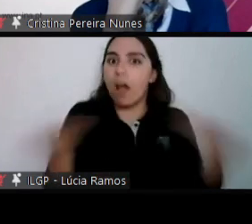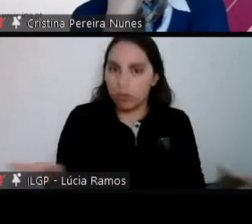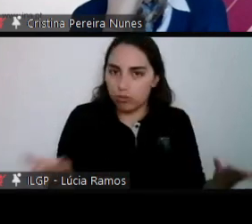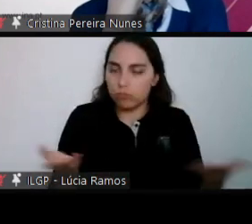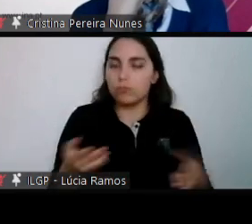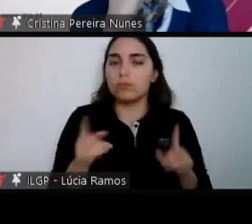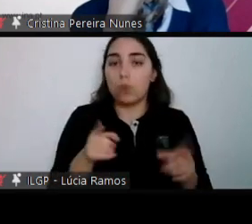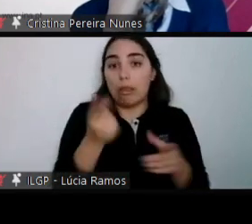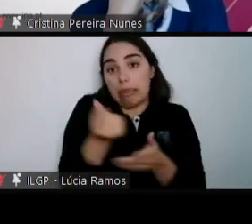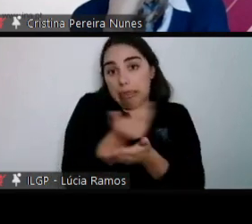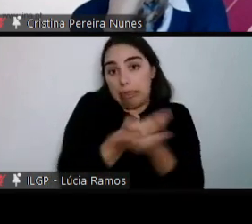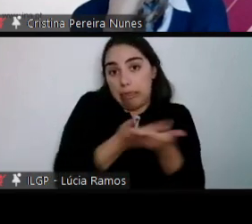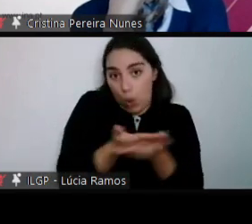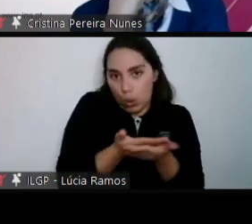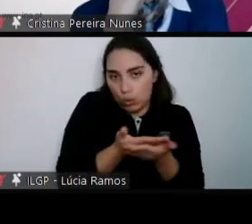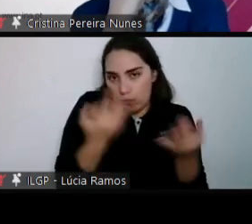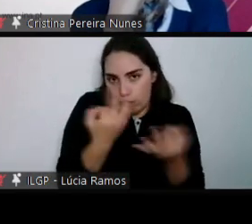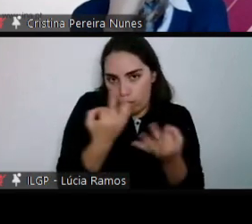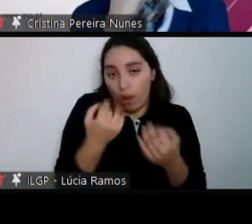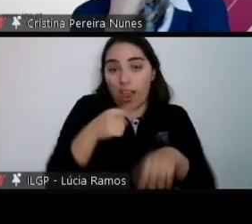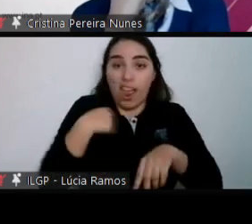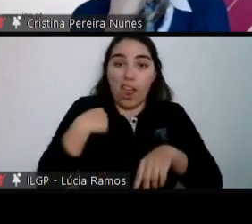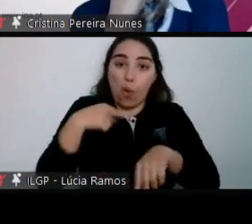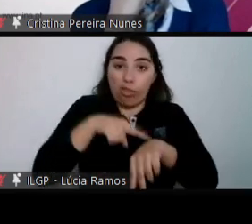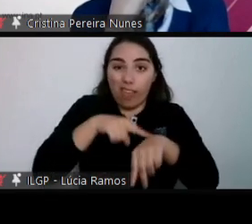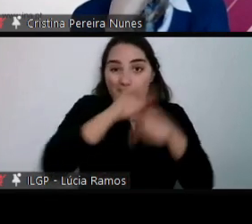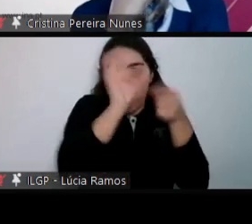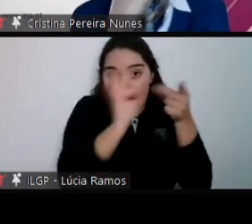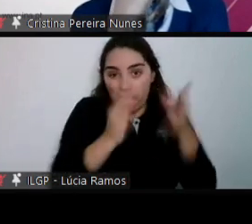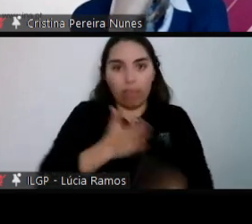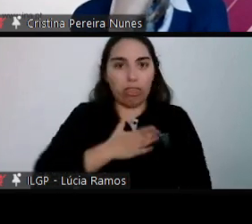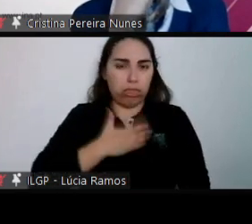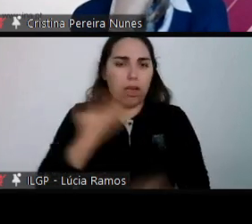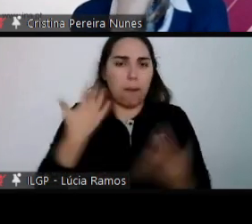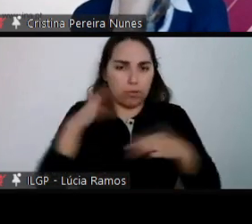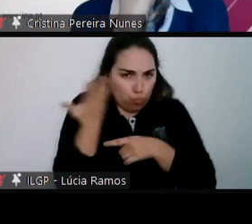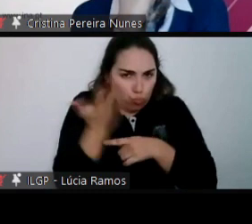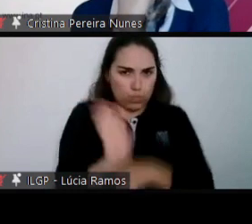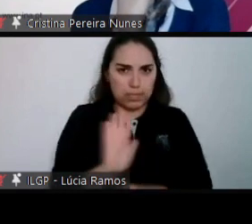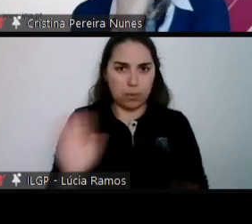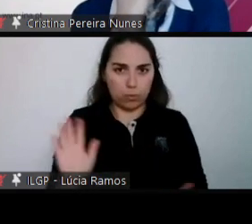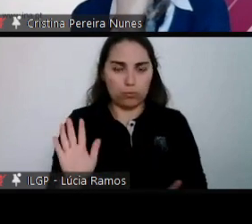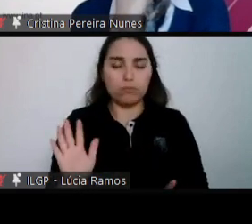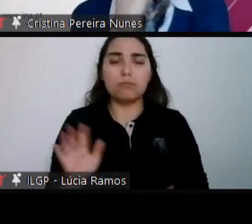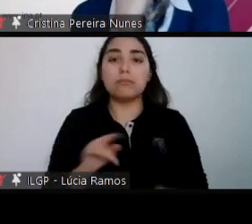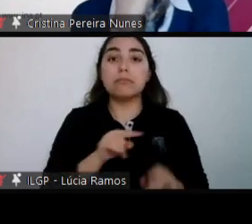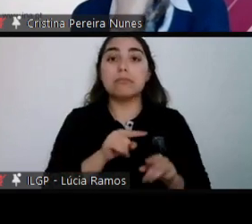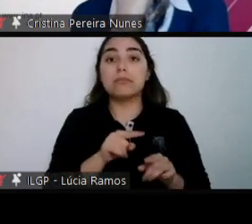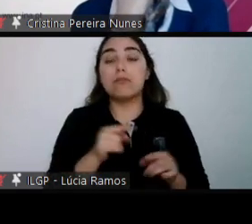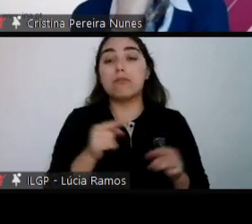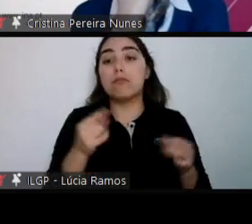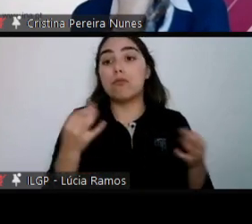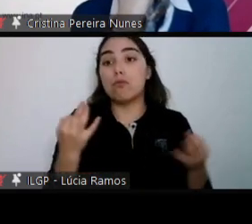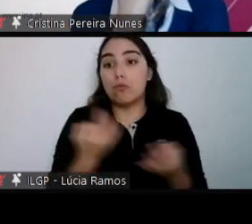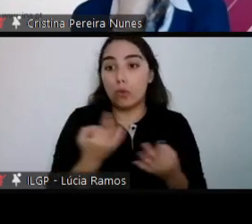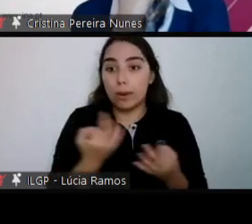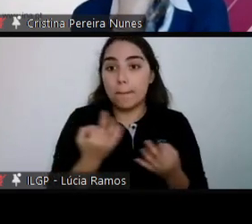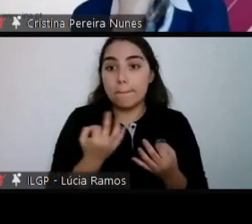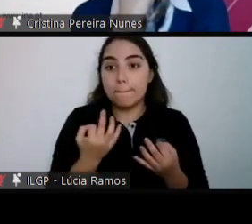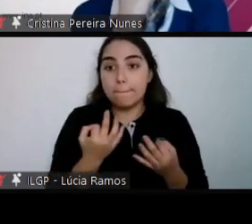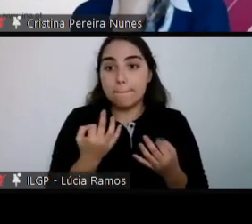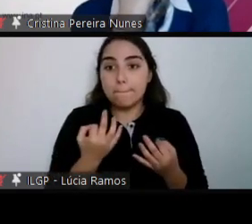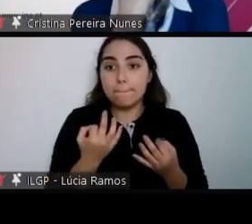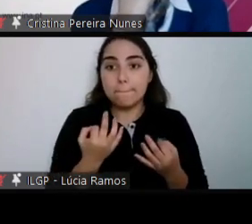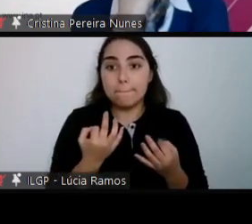perfis, eu, por questões de tempo, não queria estar a detalhar muito, mas queria só dar-lhes um exemplo de que tudo isto depois teve como output